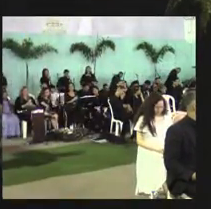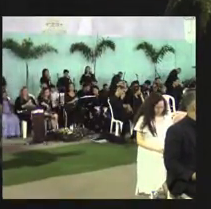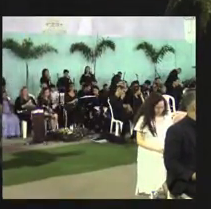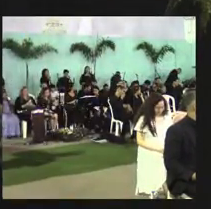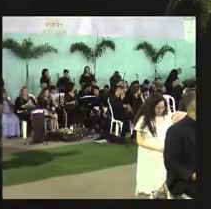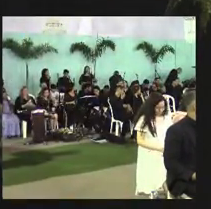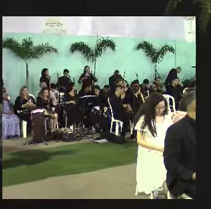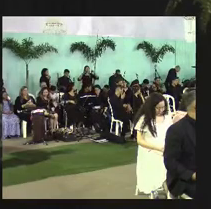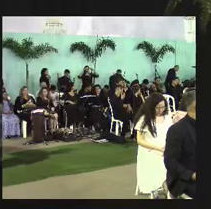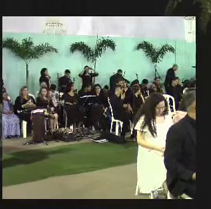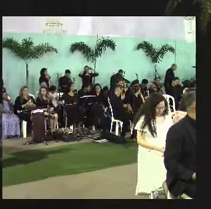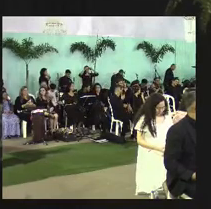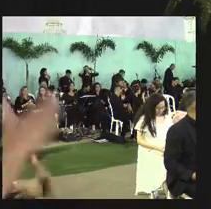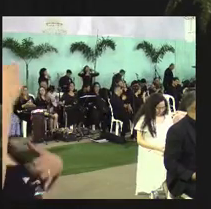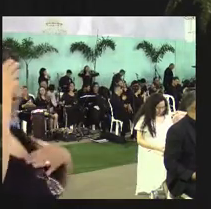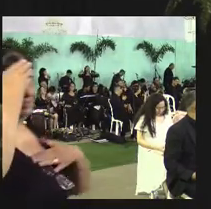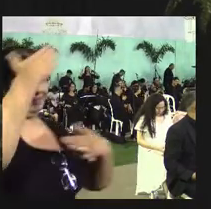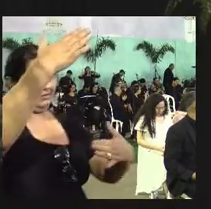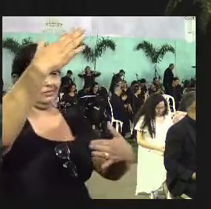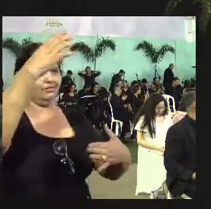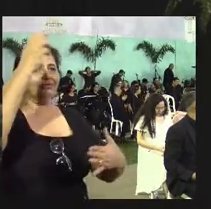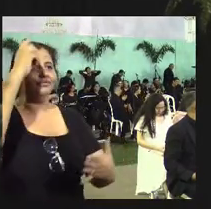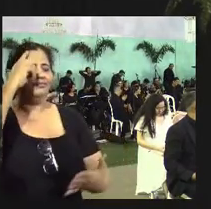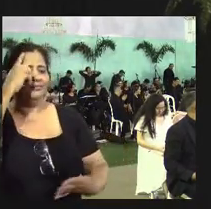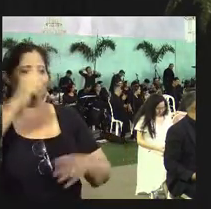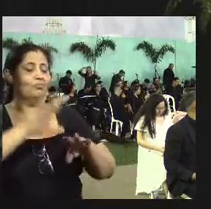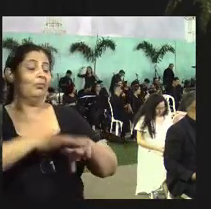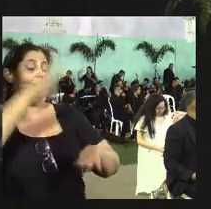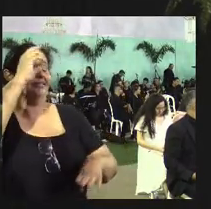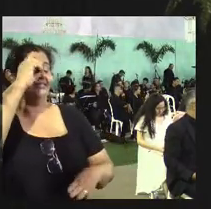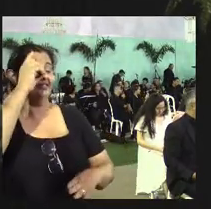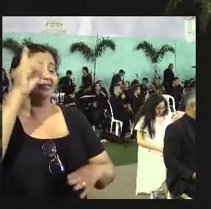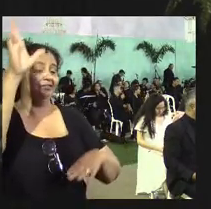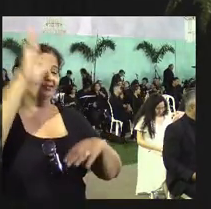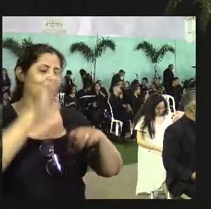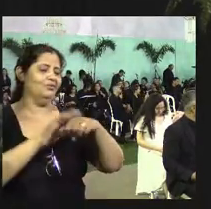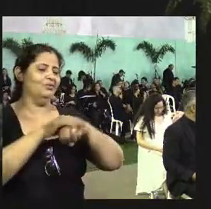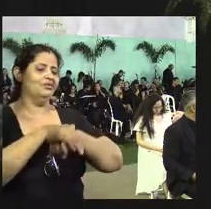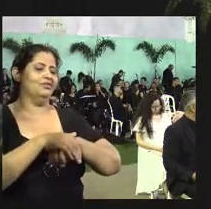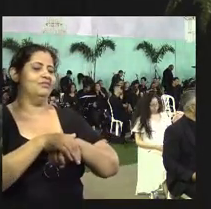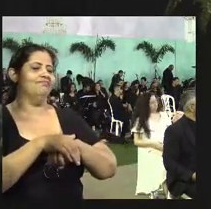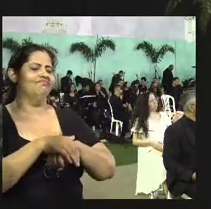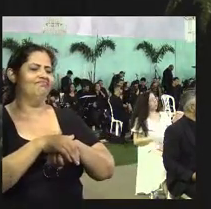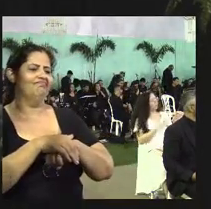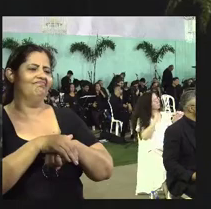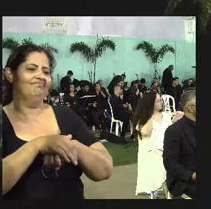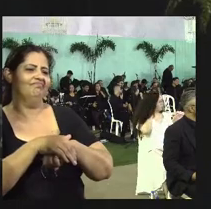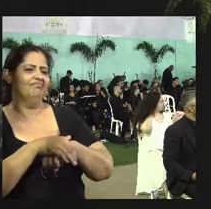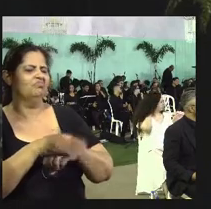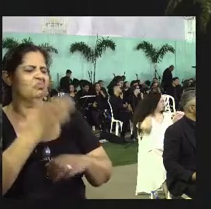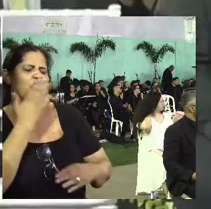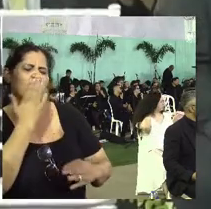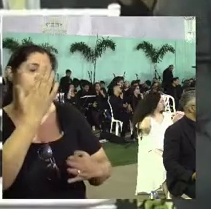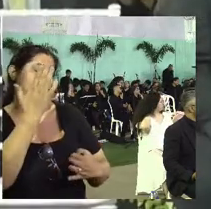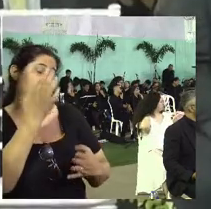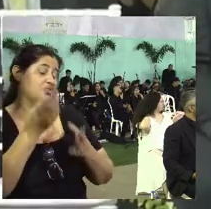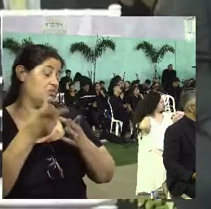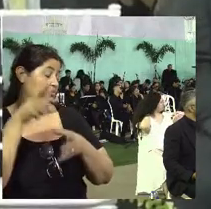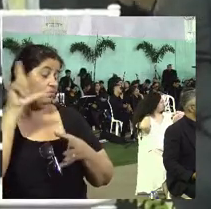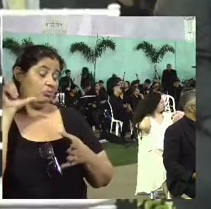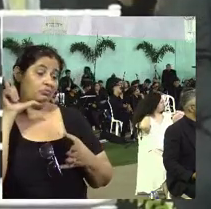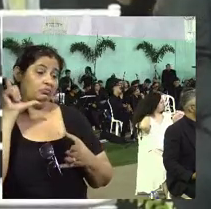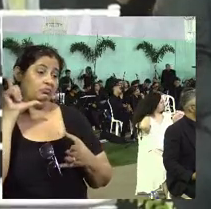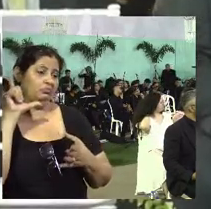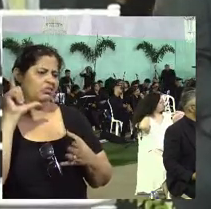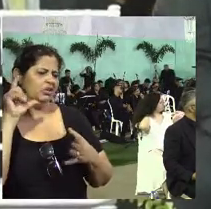graças a Deus por mais esta noite eu não vou prometer como fiz ontem